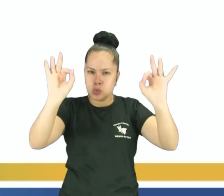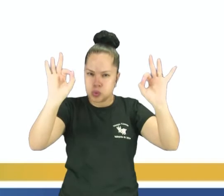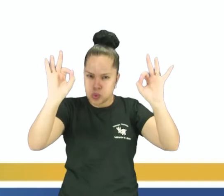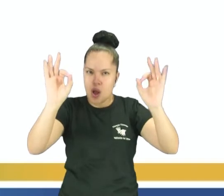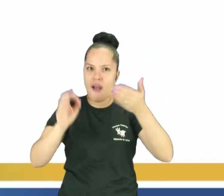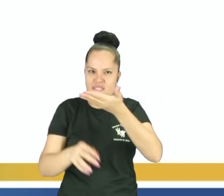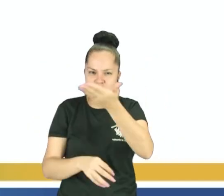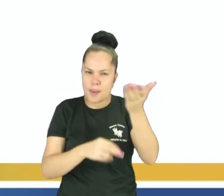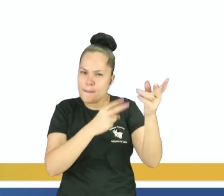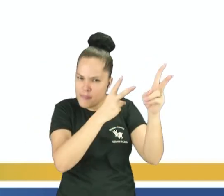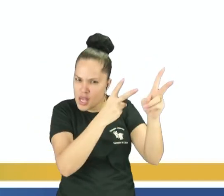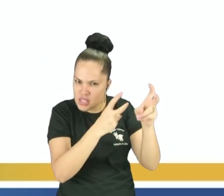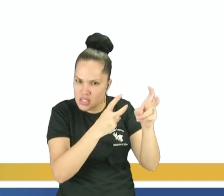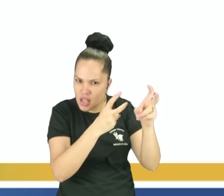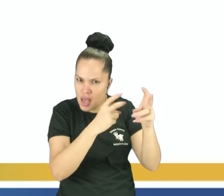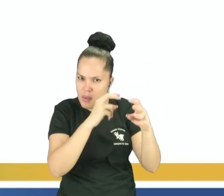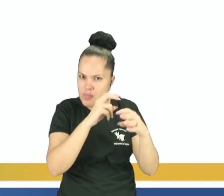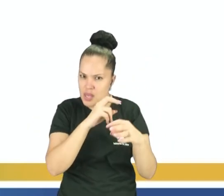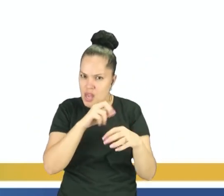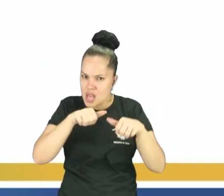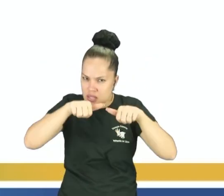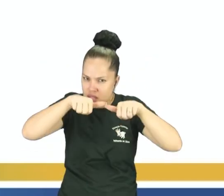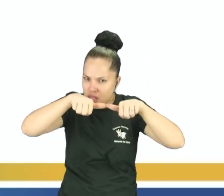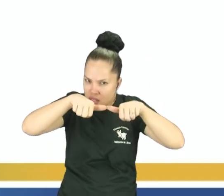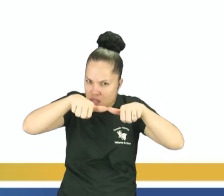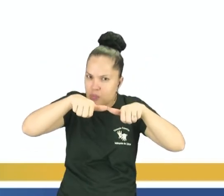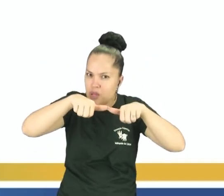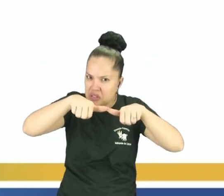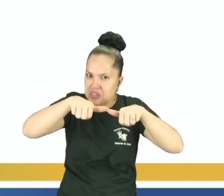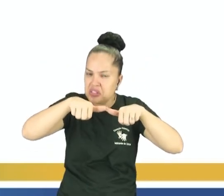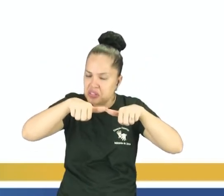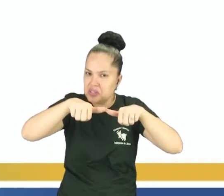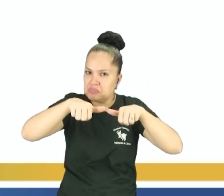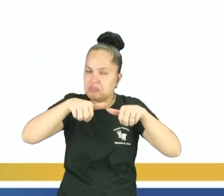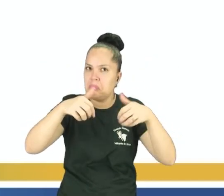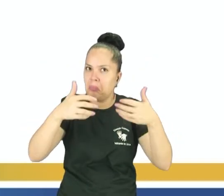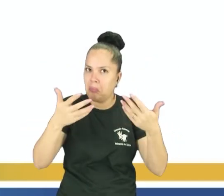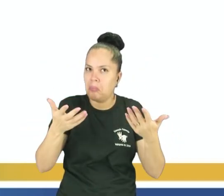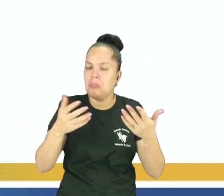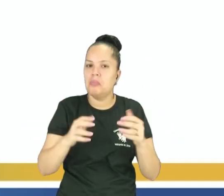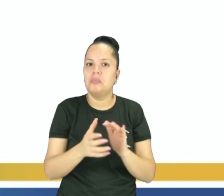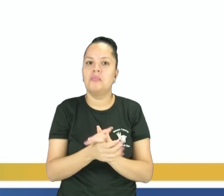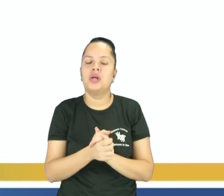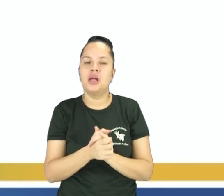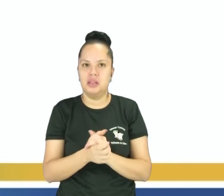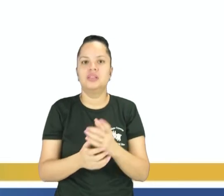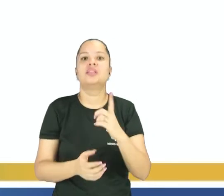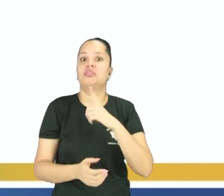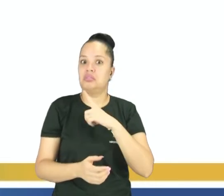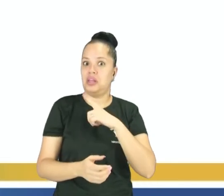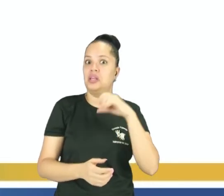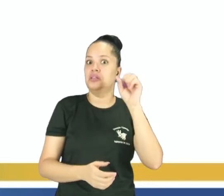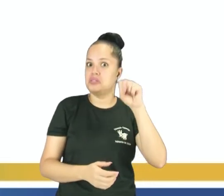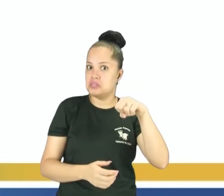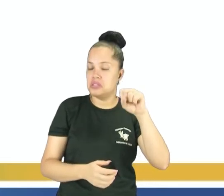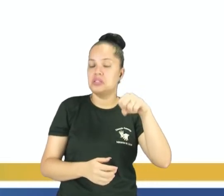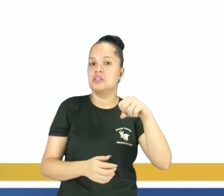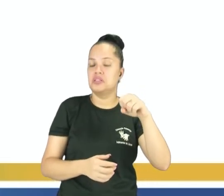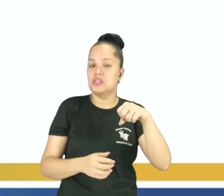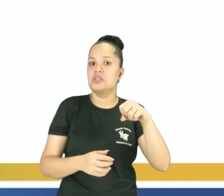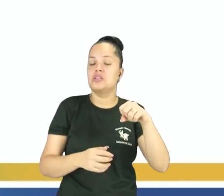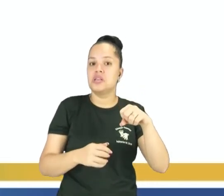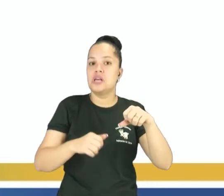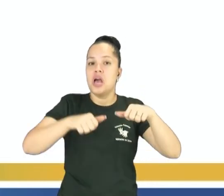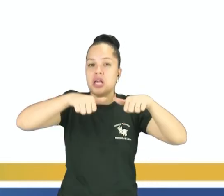de simetria nela? Observe que é uma obra monumental, né, gente? Aqui nós temos uma simetria, posso enxergar uma simetria